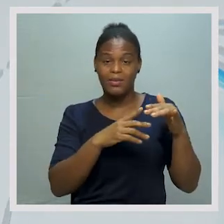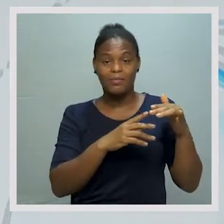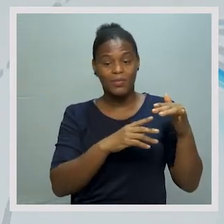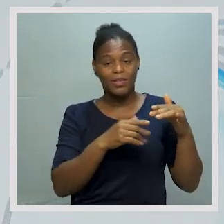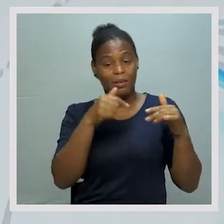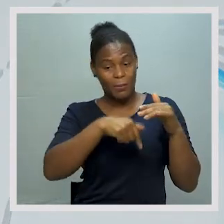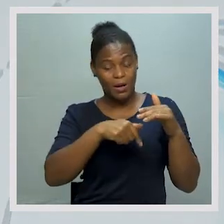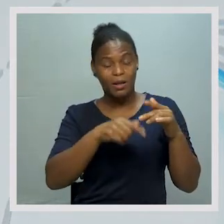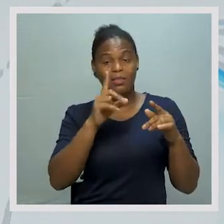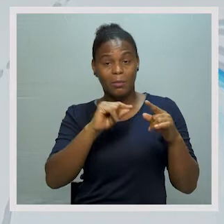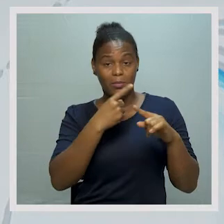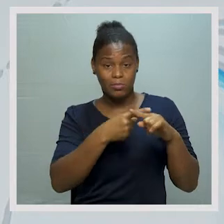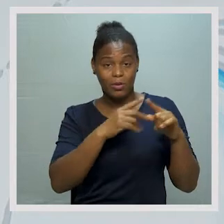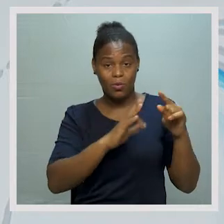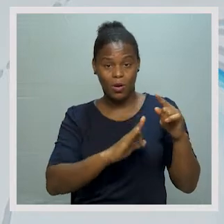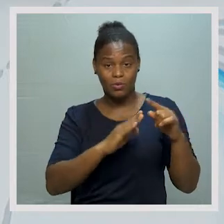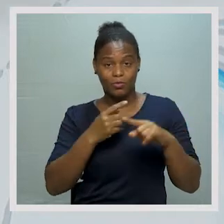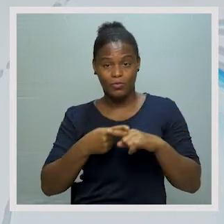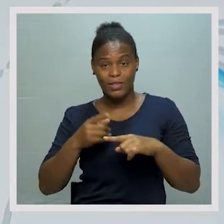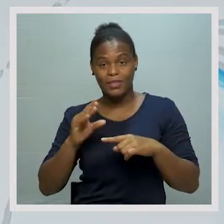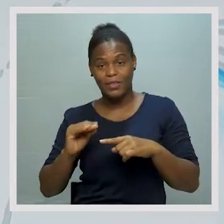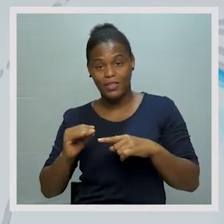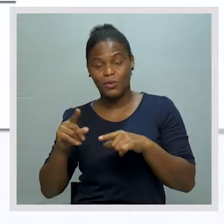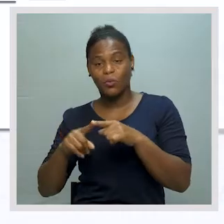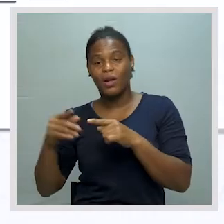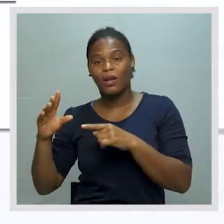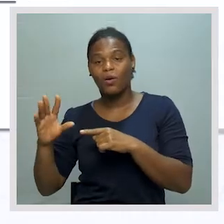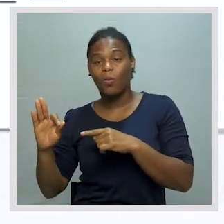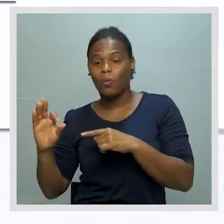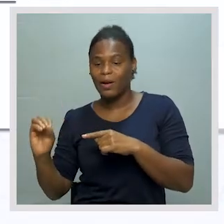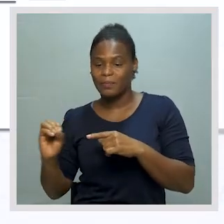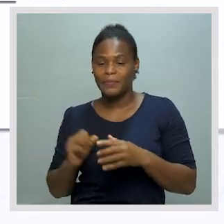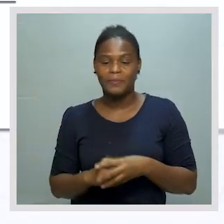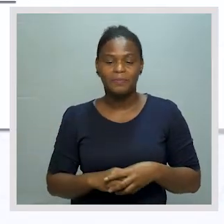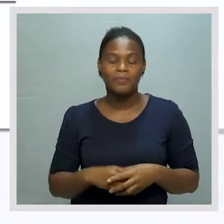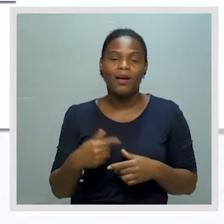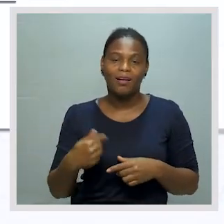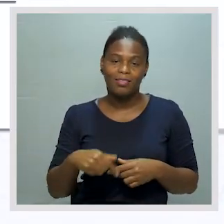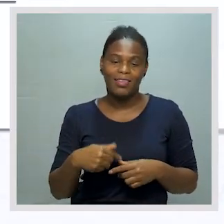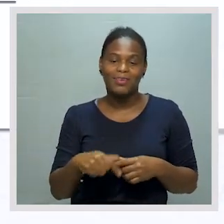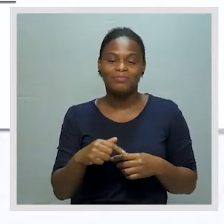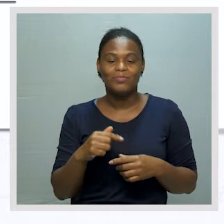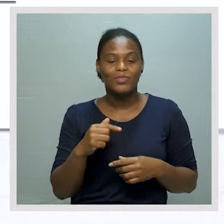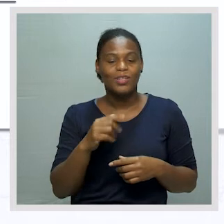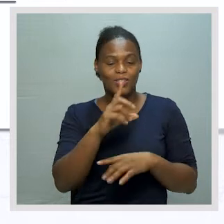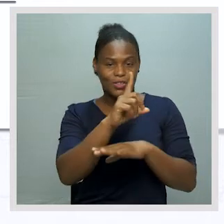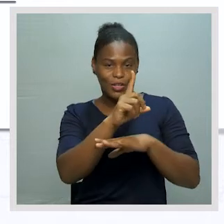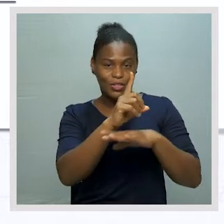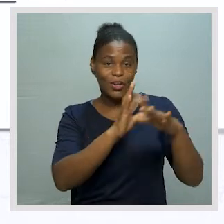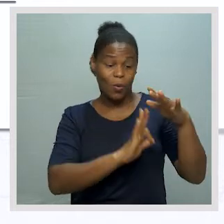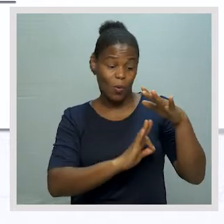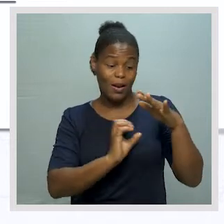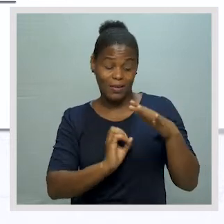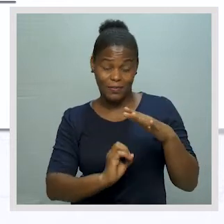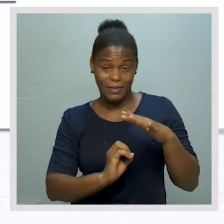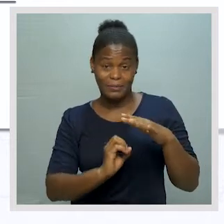os denominadores, 4 vezes 10, 40. E como resultado temos a fração 6